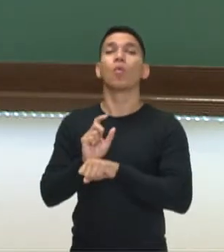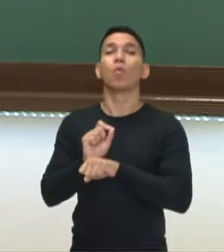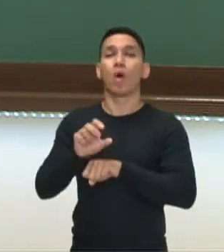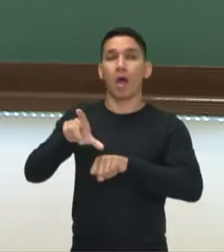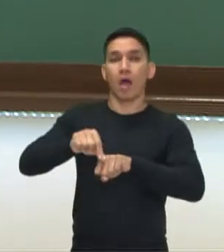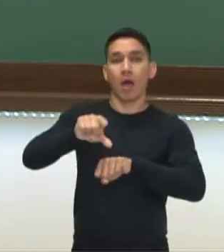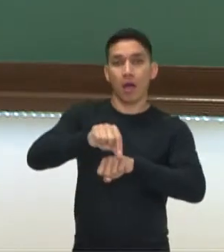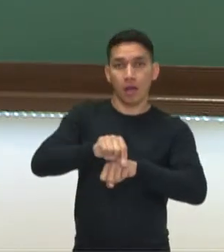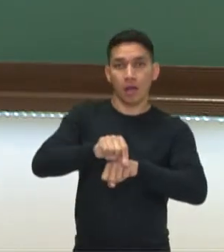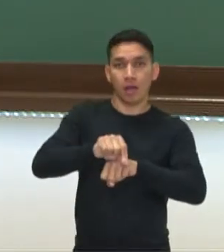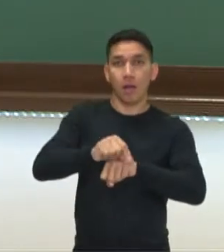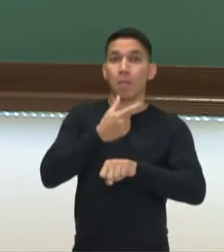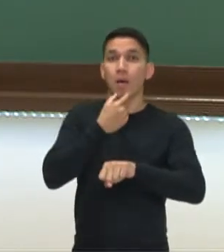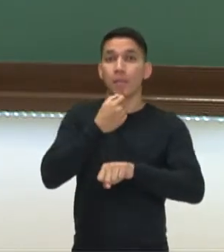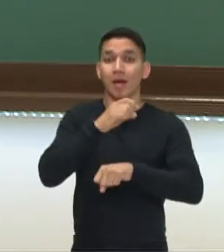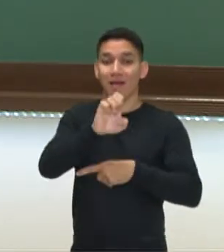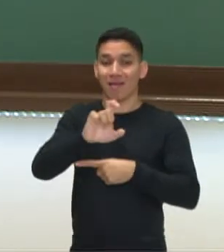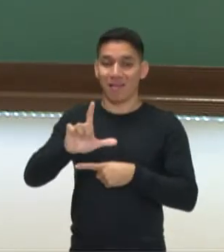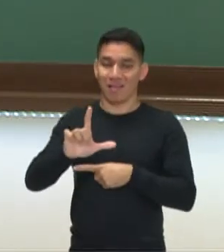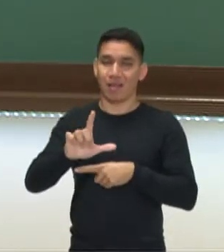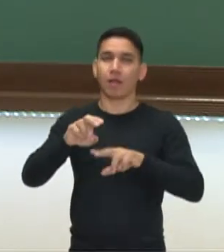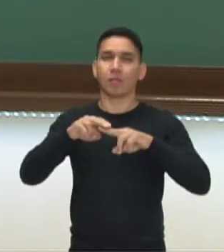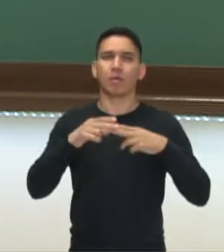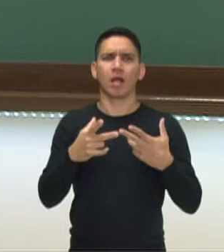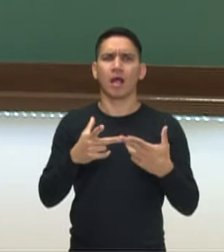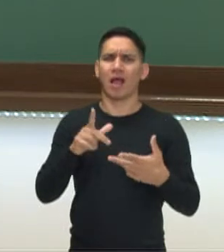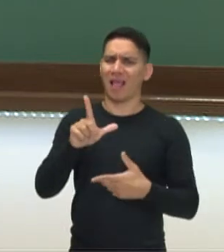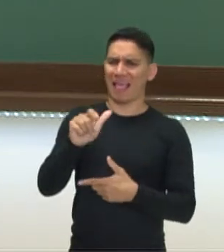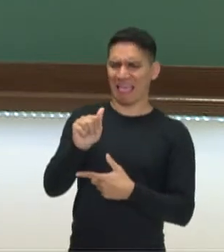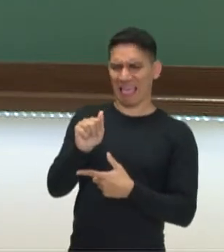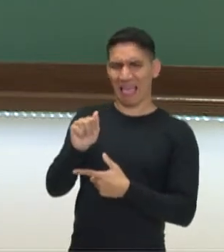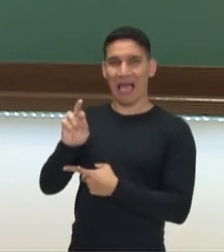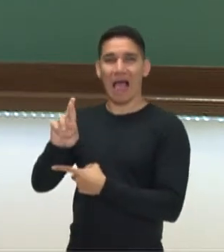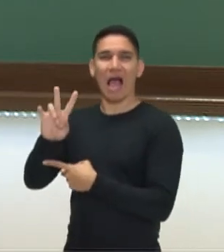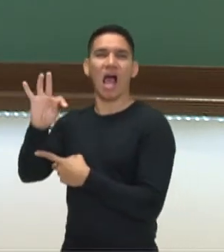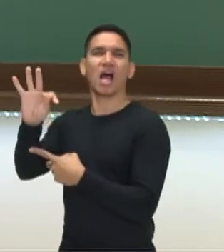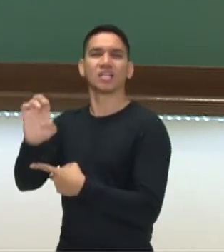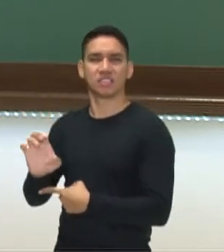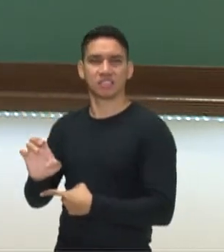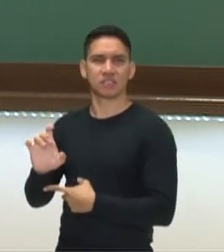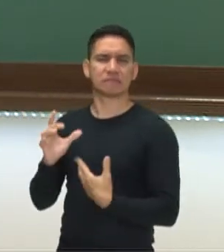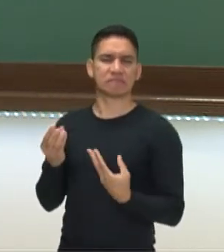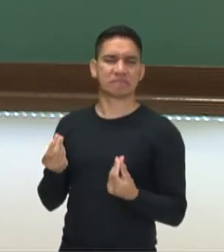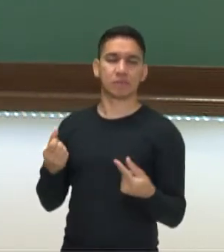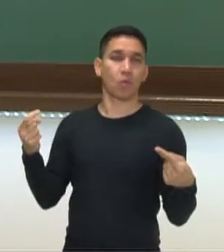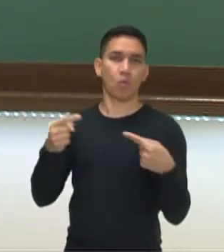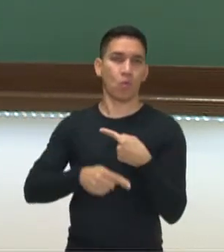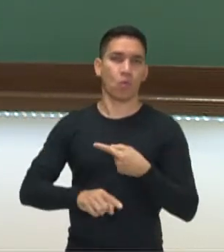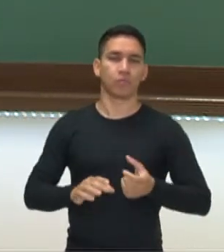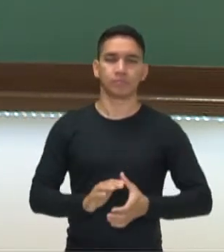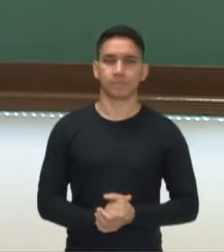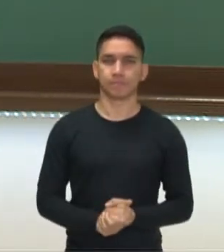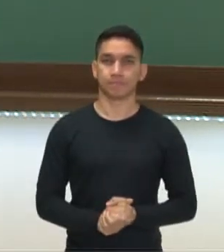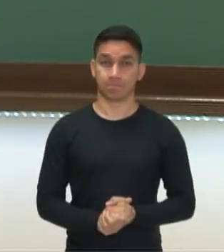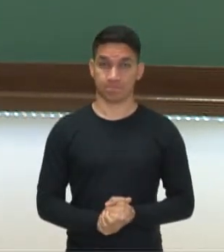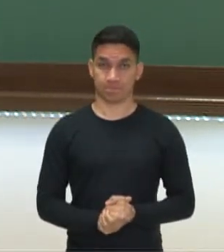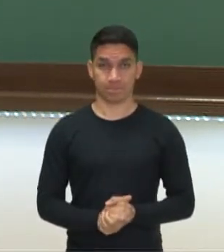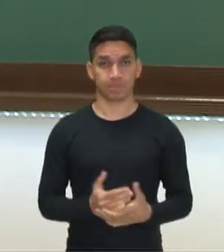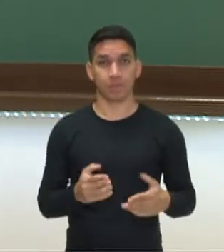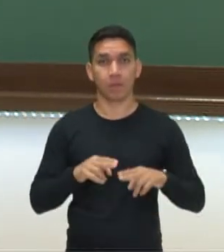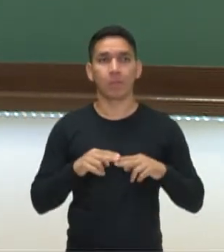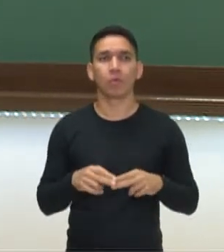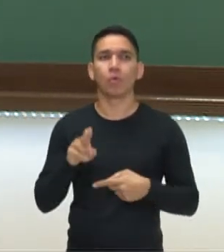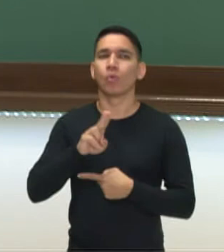masculino, el, porque senão ficaria l'arte, e teríamos um problema de eufonia aqui, cacofonia, tá? Então, por conta